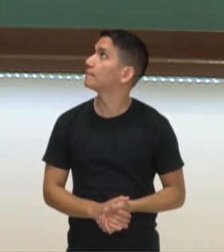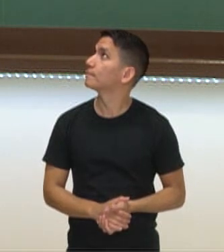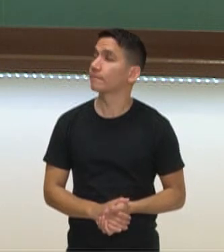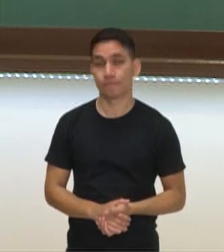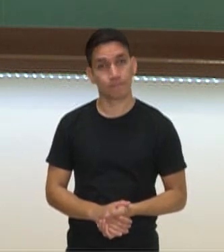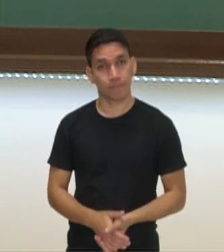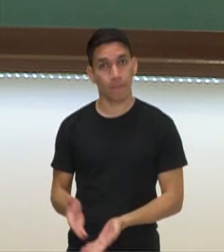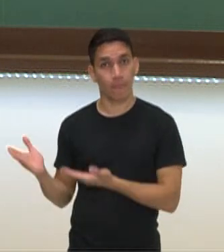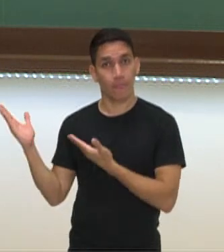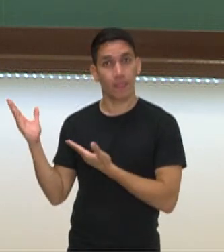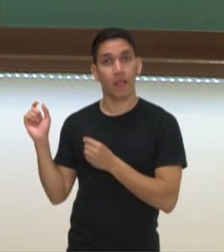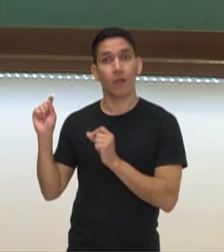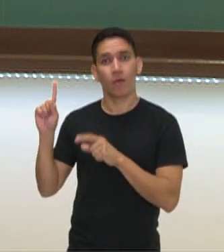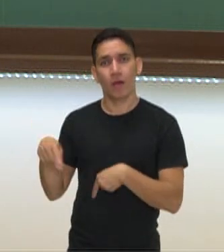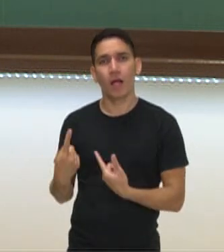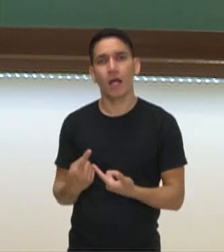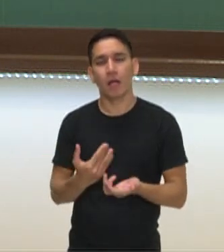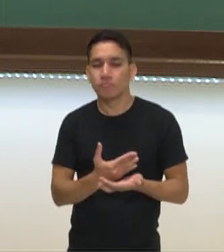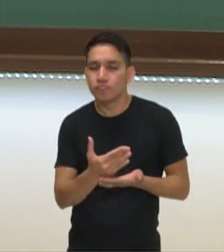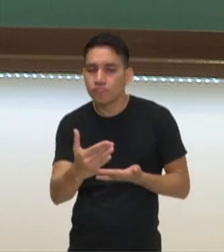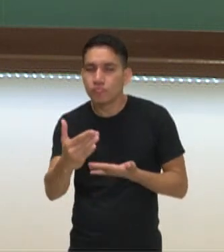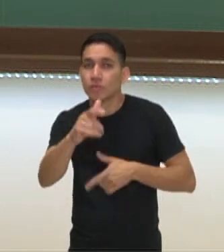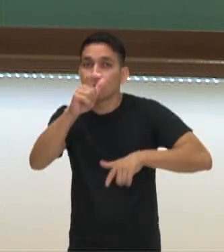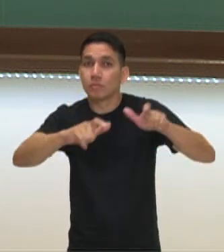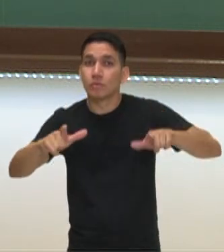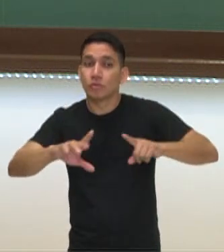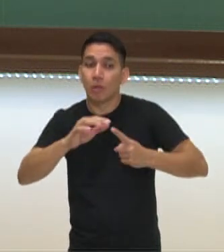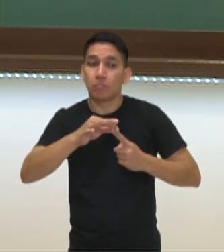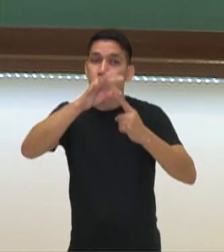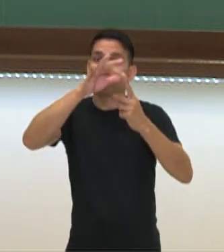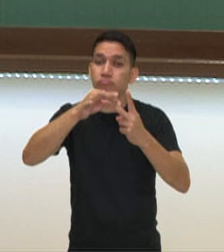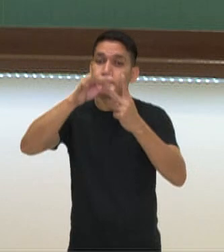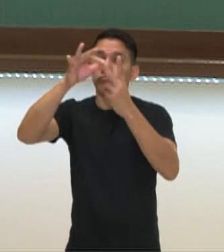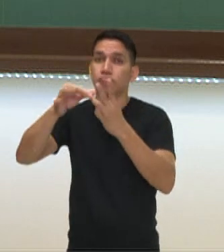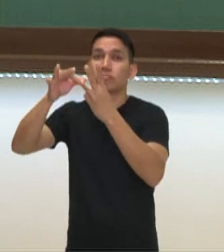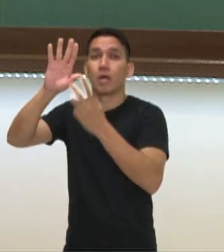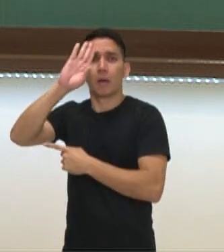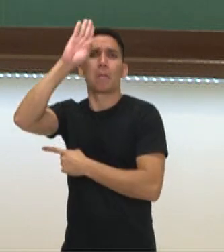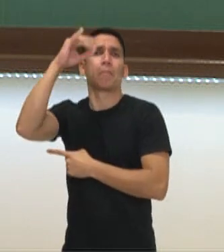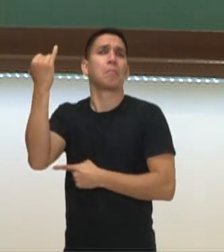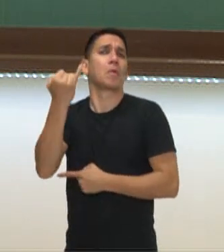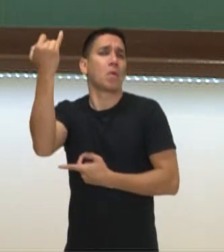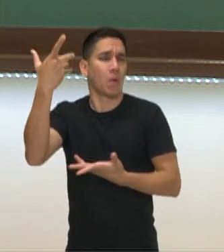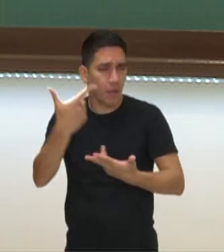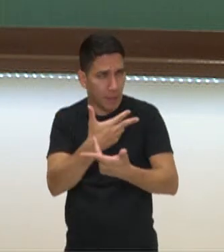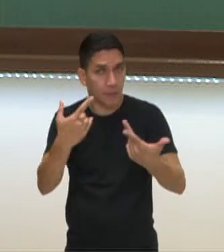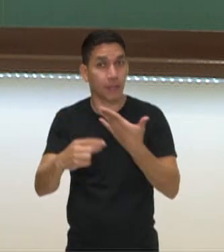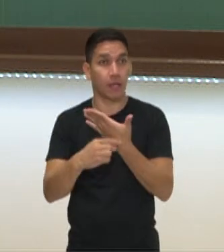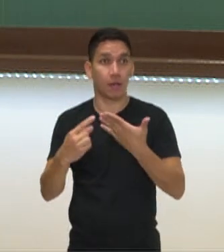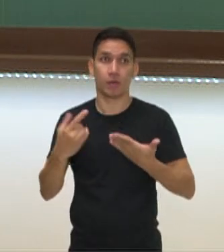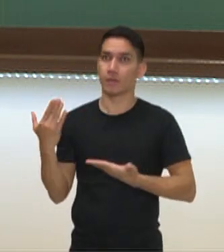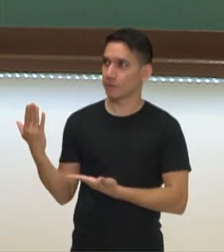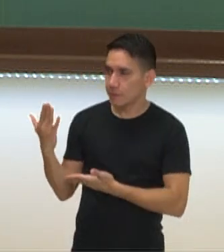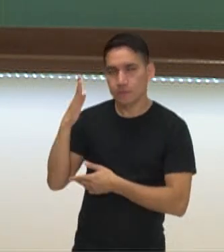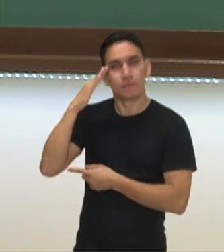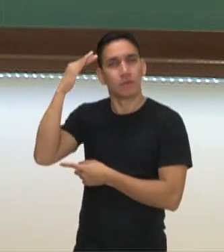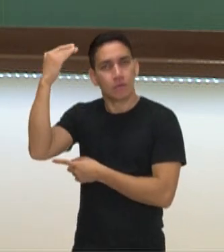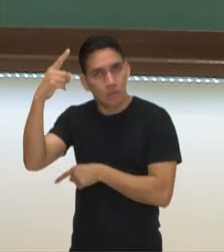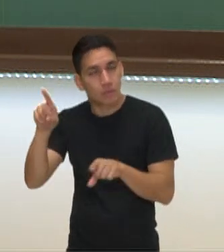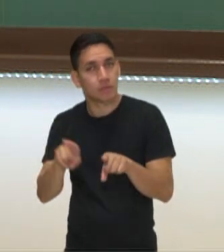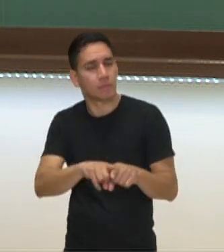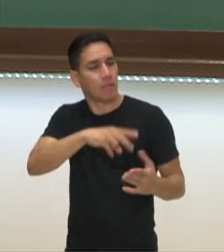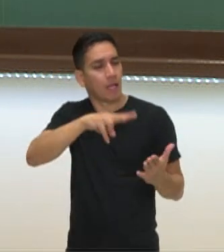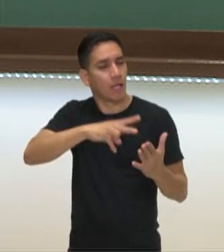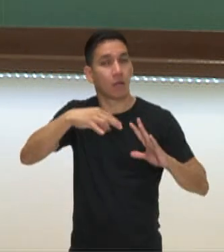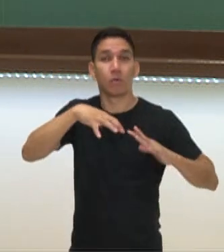Bom, aqui nós temos os precursores da antropologia brasileira. Então tem um autor muito importante, muito conhecido, muito lido